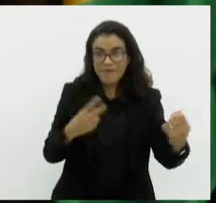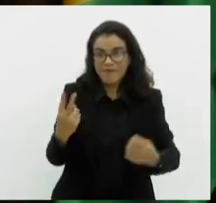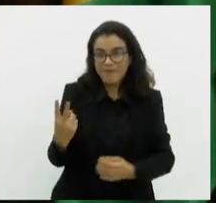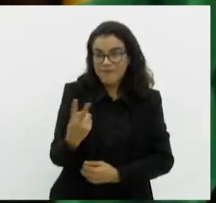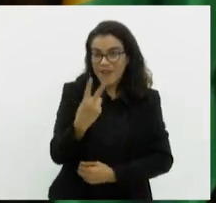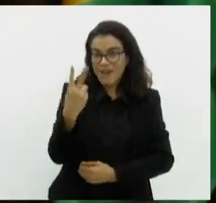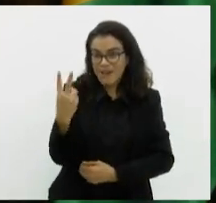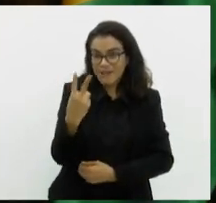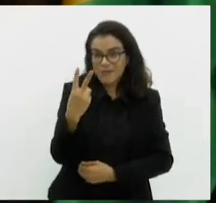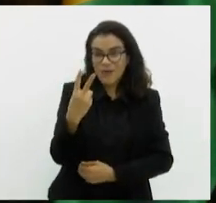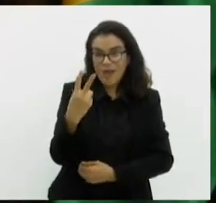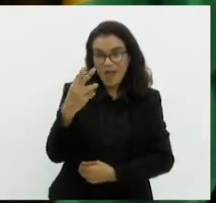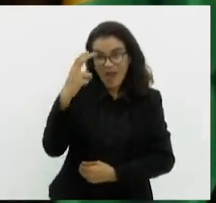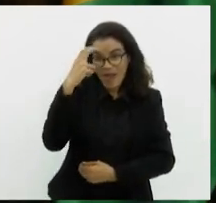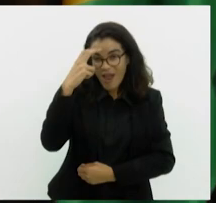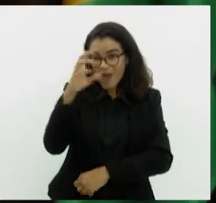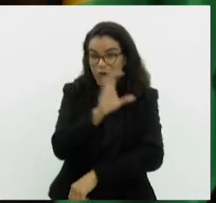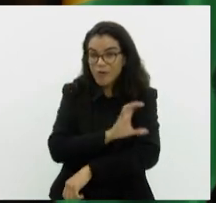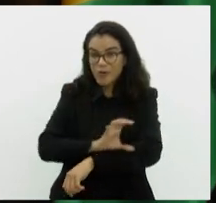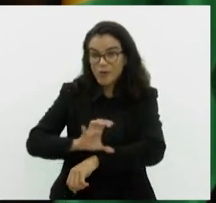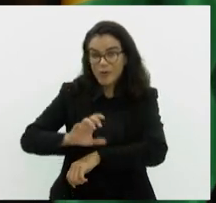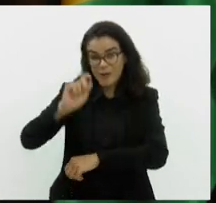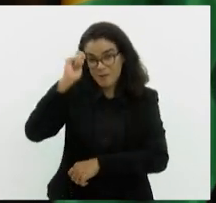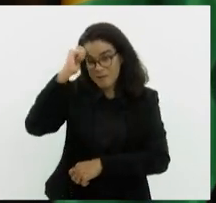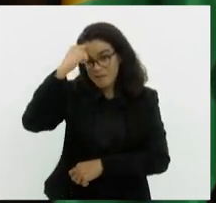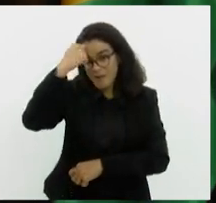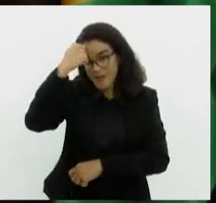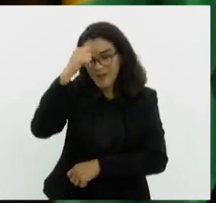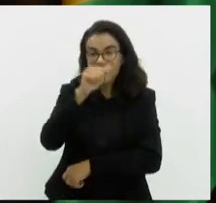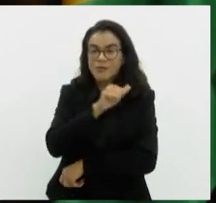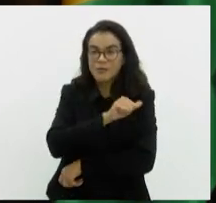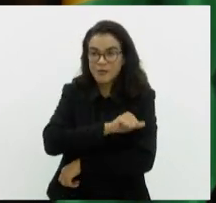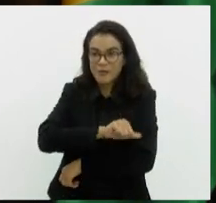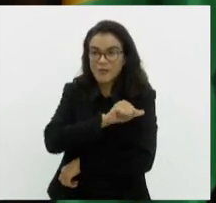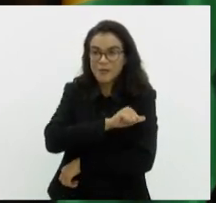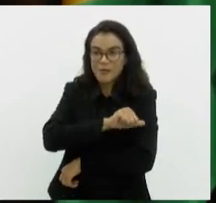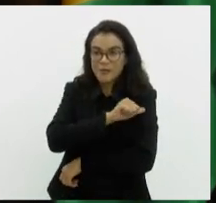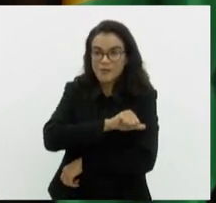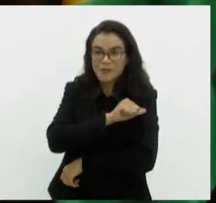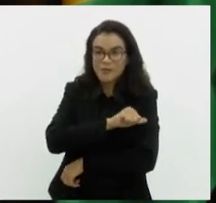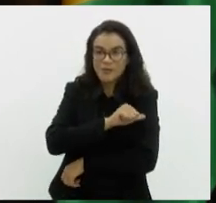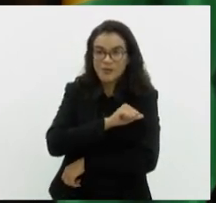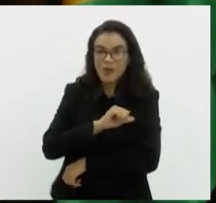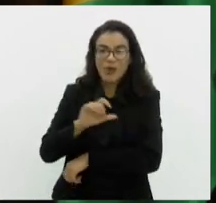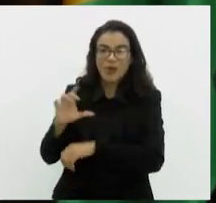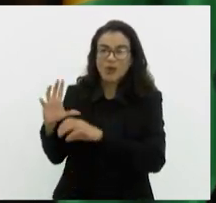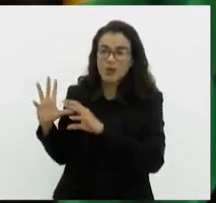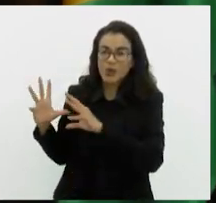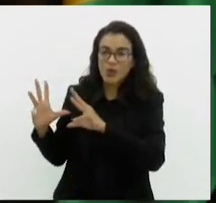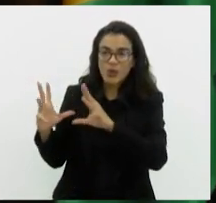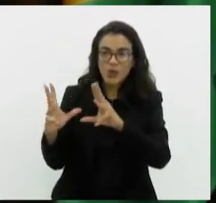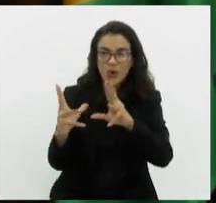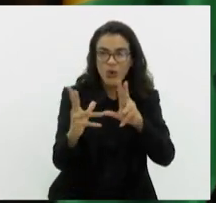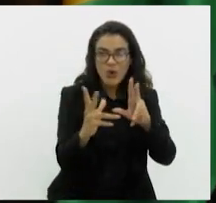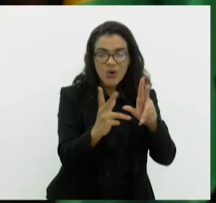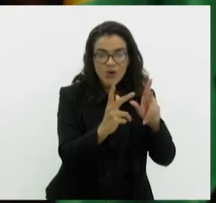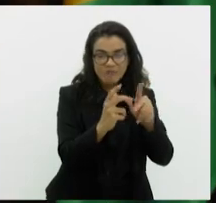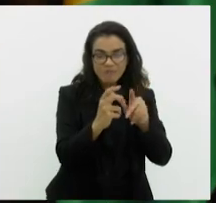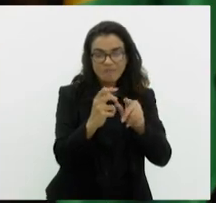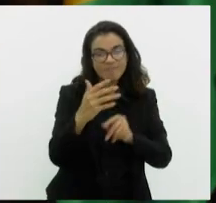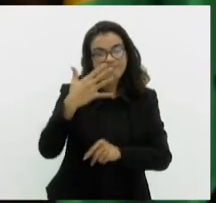cultura preta carioca e fez com que todos entendessem